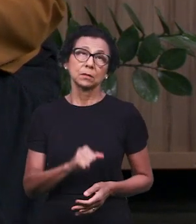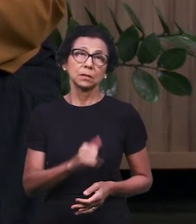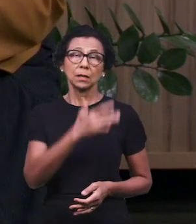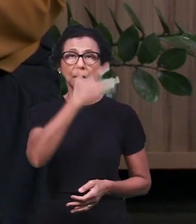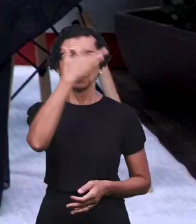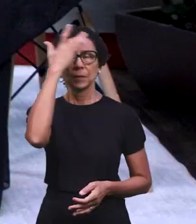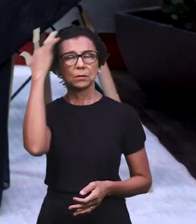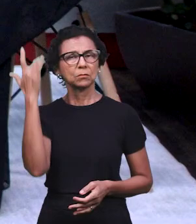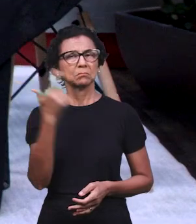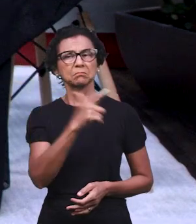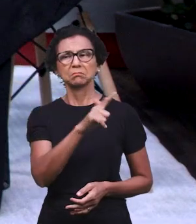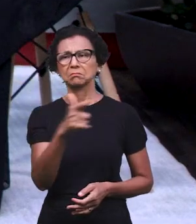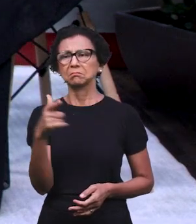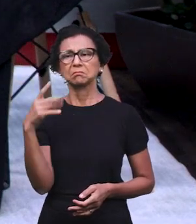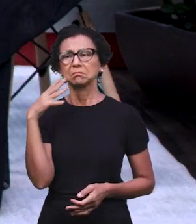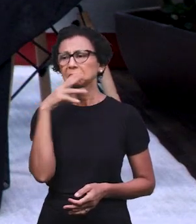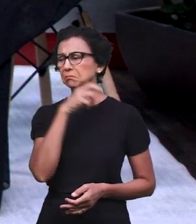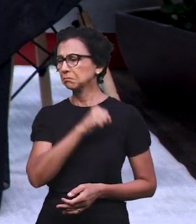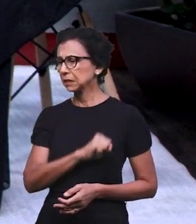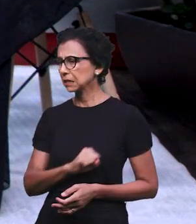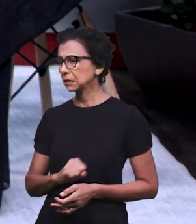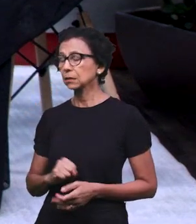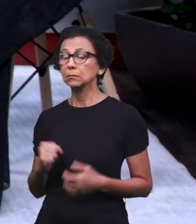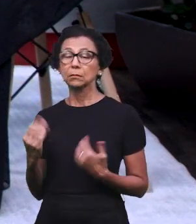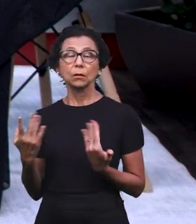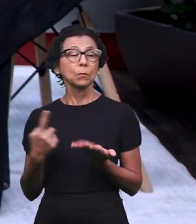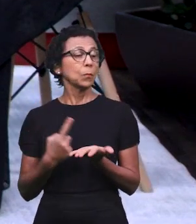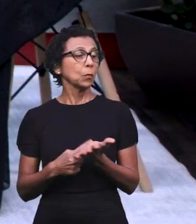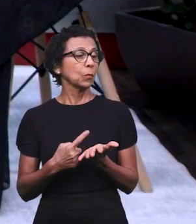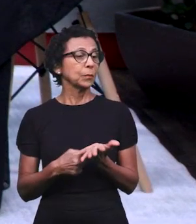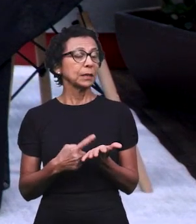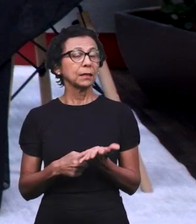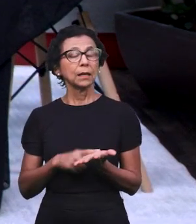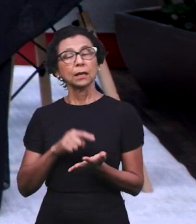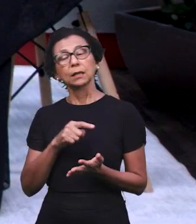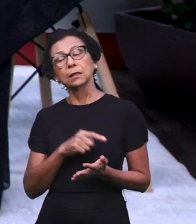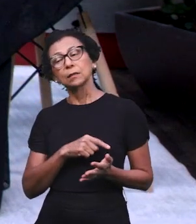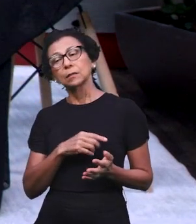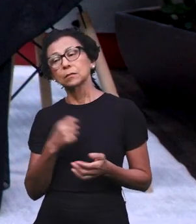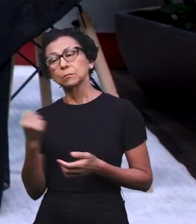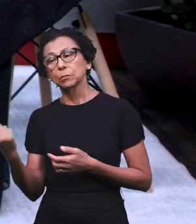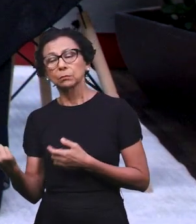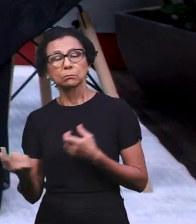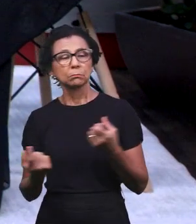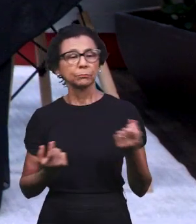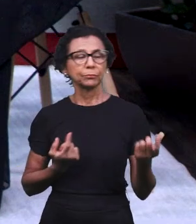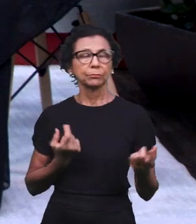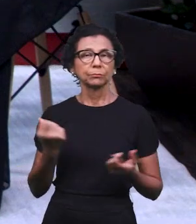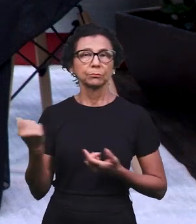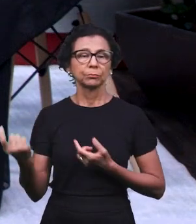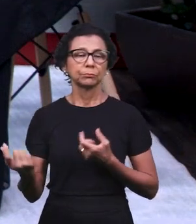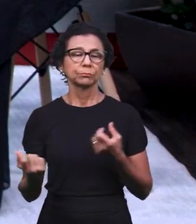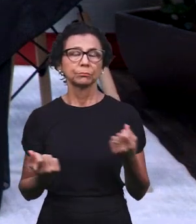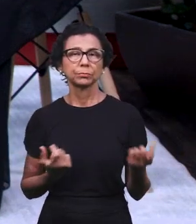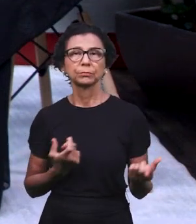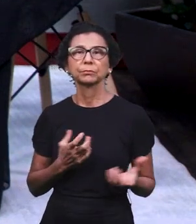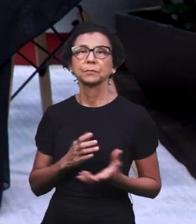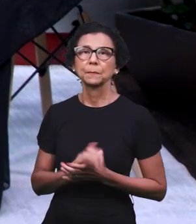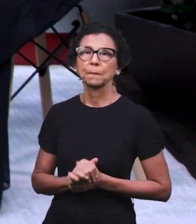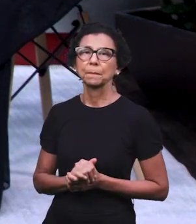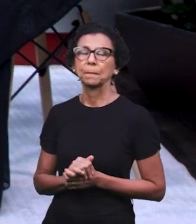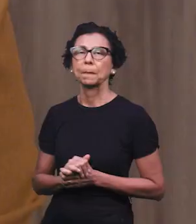gente pode combinar, fazer no consultório, fazer em casa também. E lembrando sempre, fazer